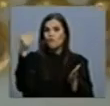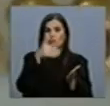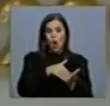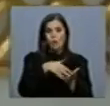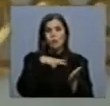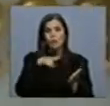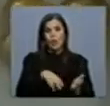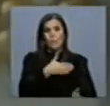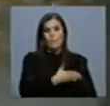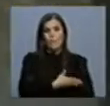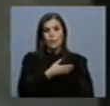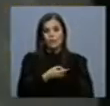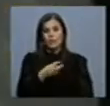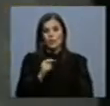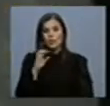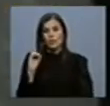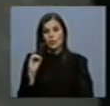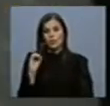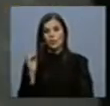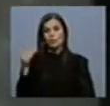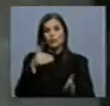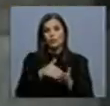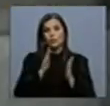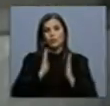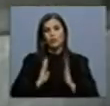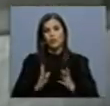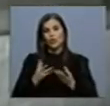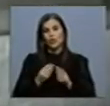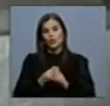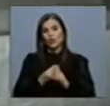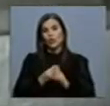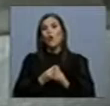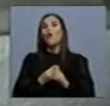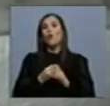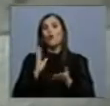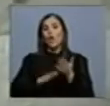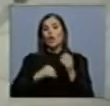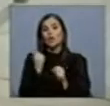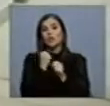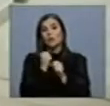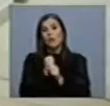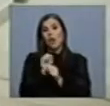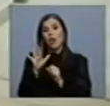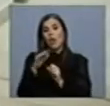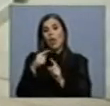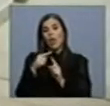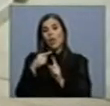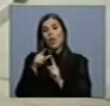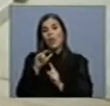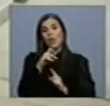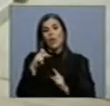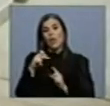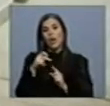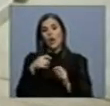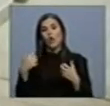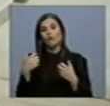em 1930. Veio descansar ao lado dos seus camaradas na cripta da Liga dos Combatentes, no cemitério do